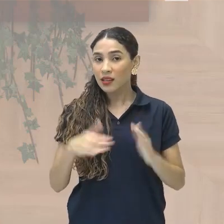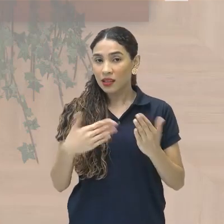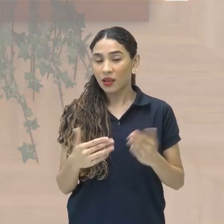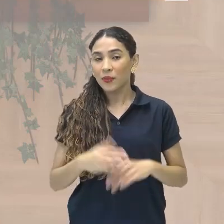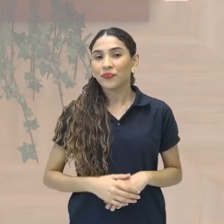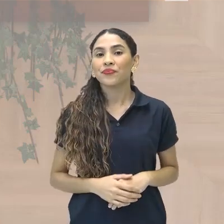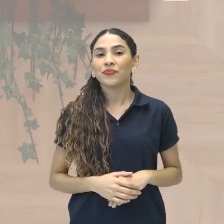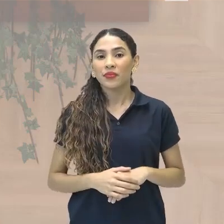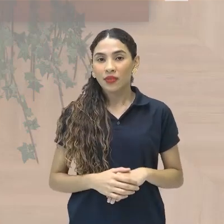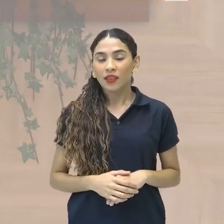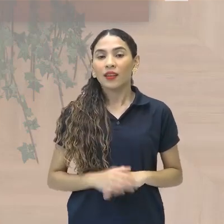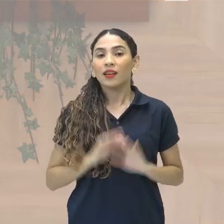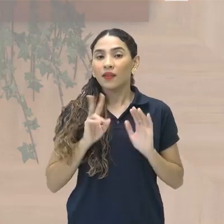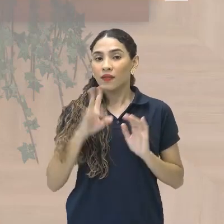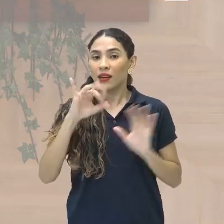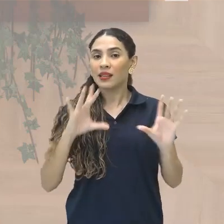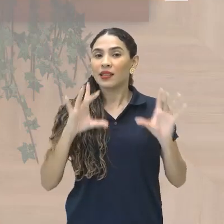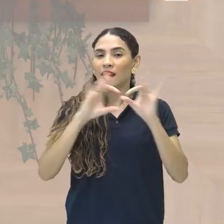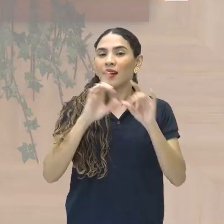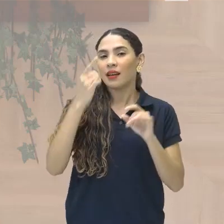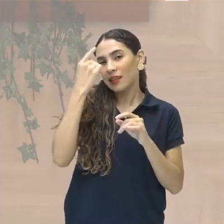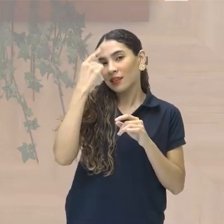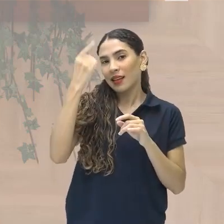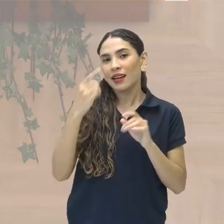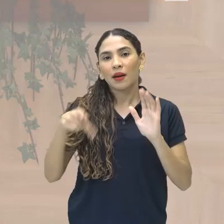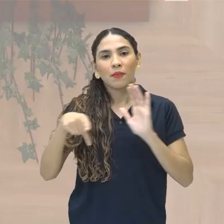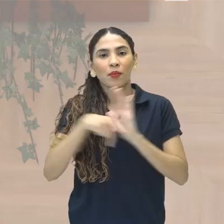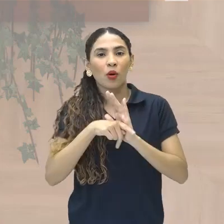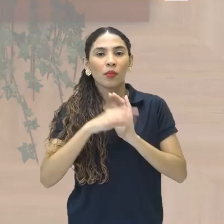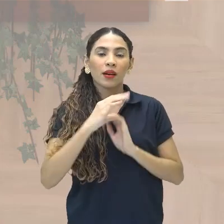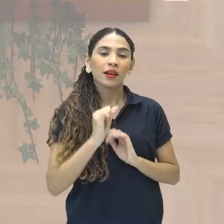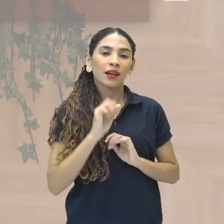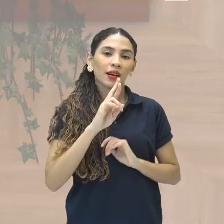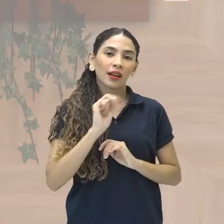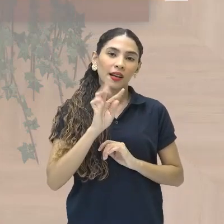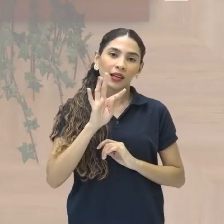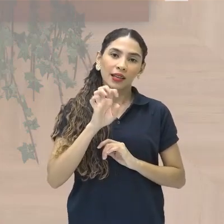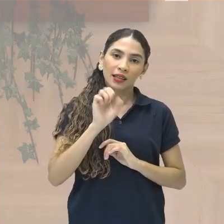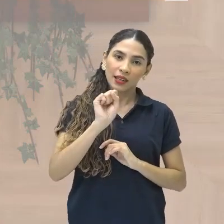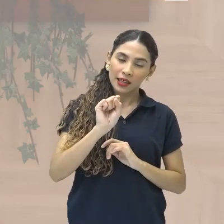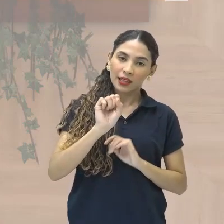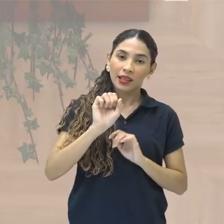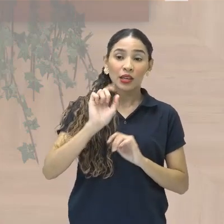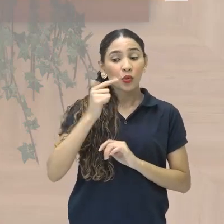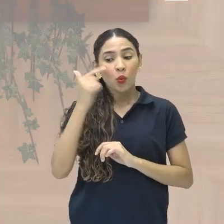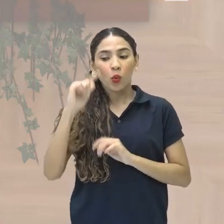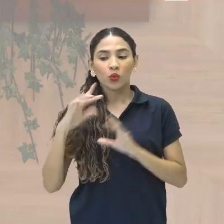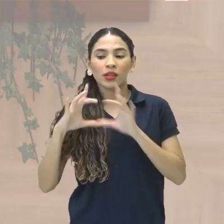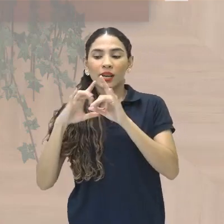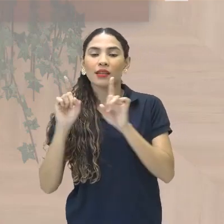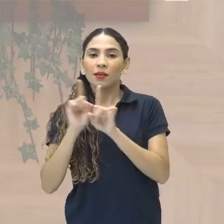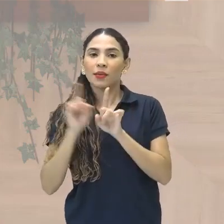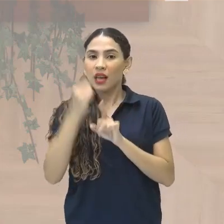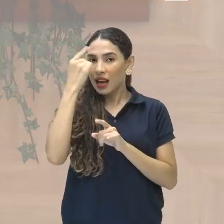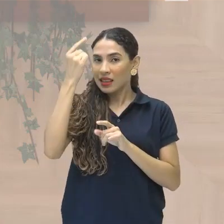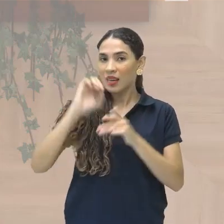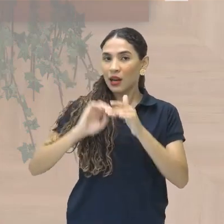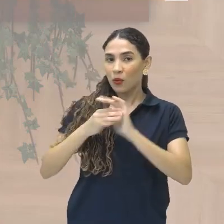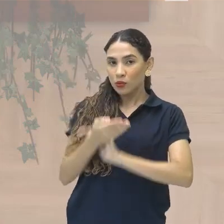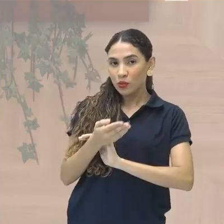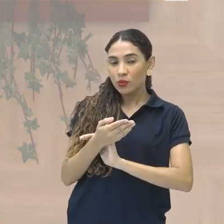um tá ligado àquela ideia de caráter, o ethos grego, e o outro tá ligado àquela ideia de